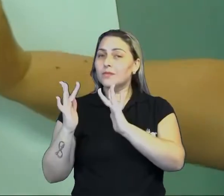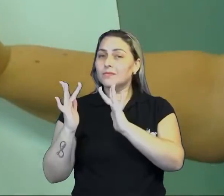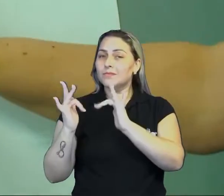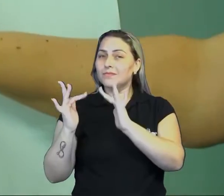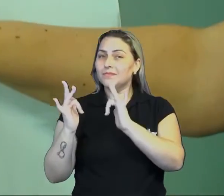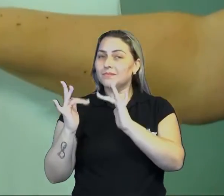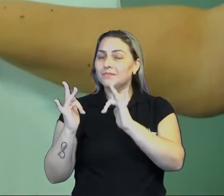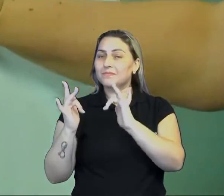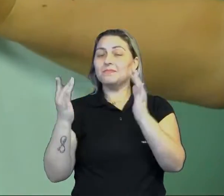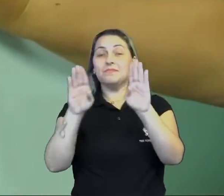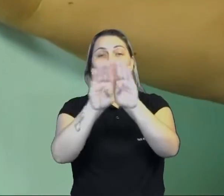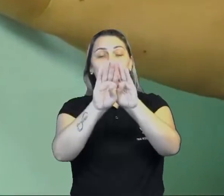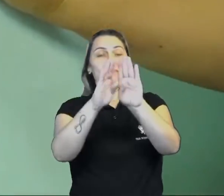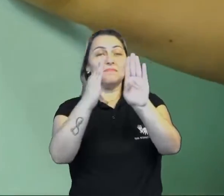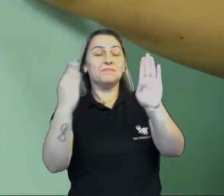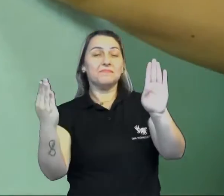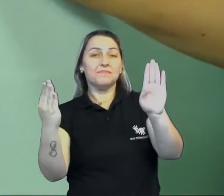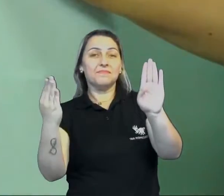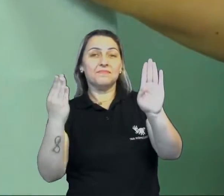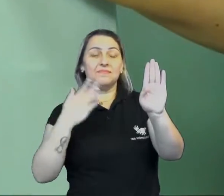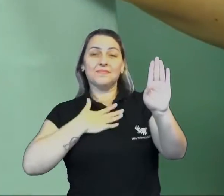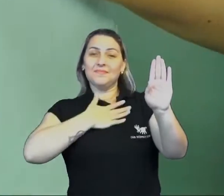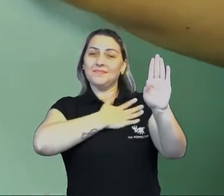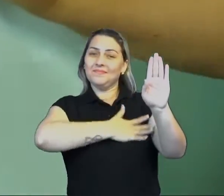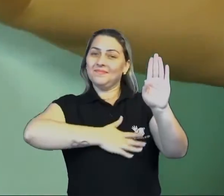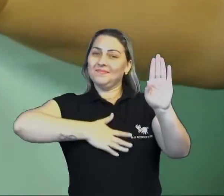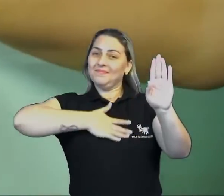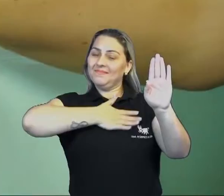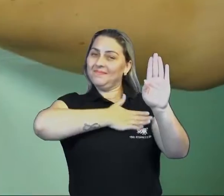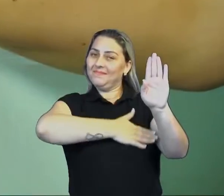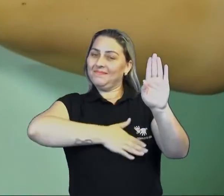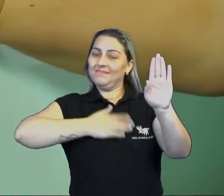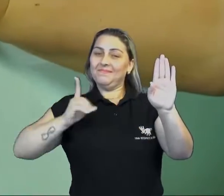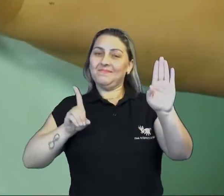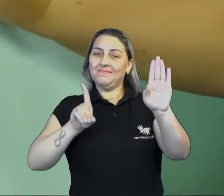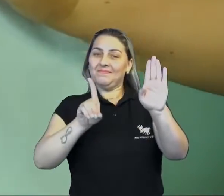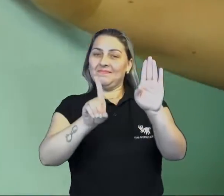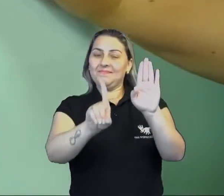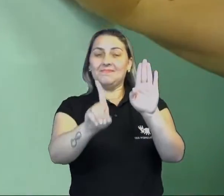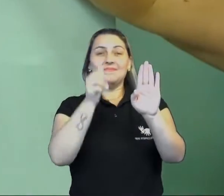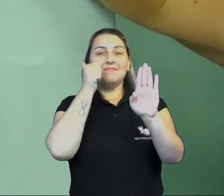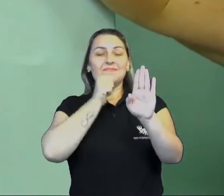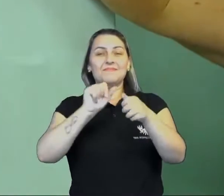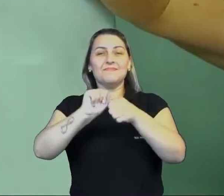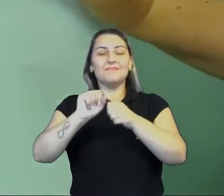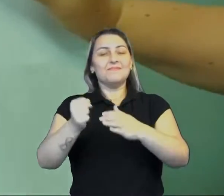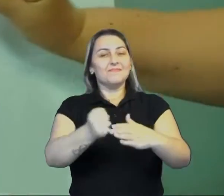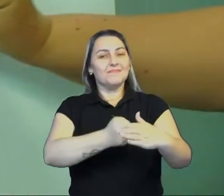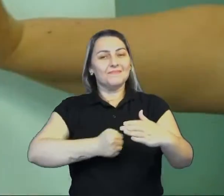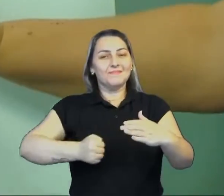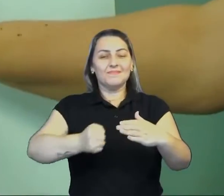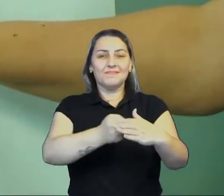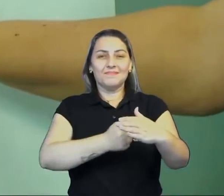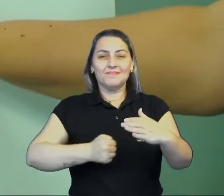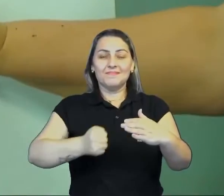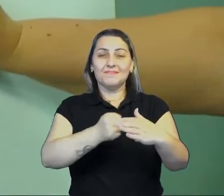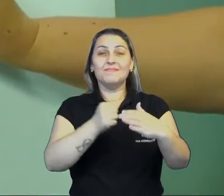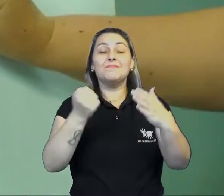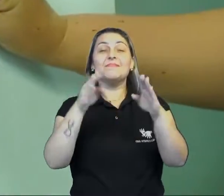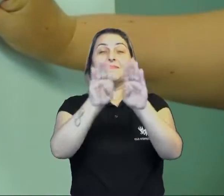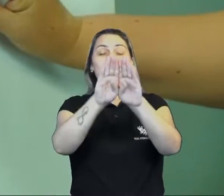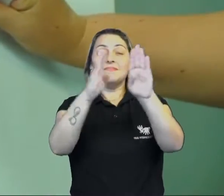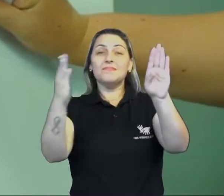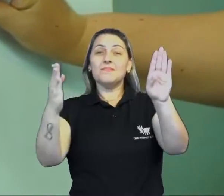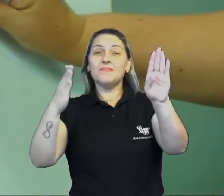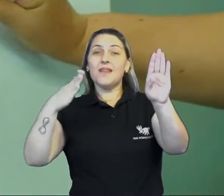namorado. Eu abro bem prazenteira para passar a cozinheira. Eu